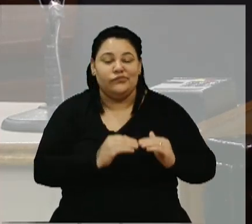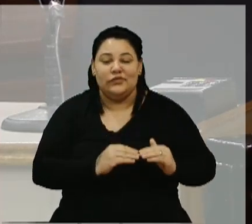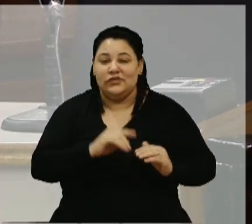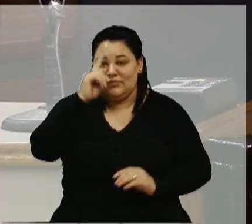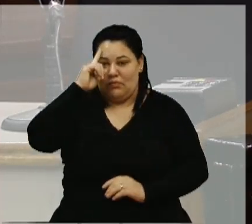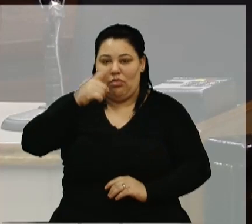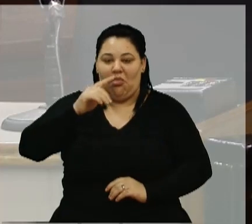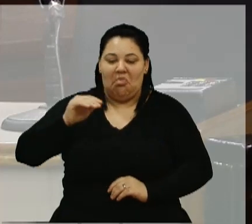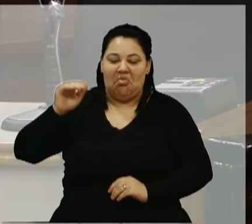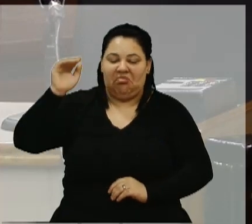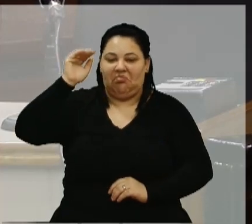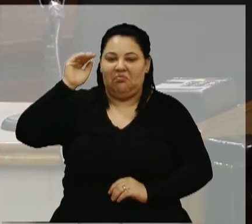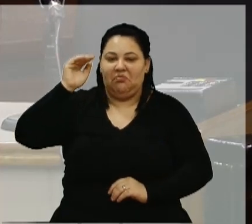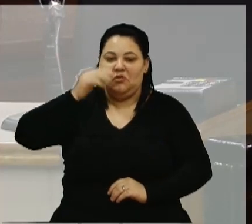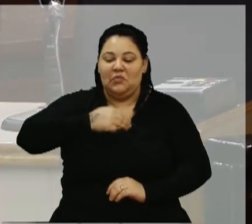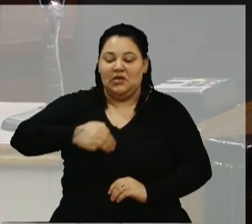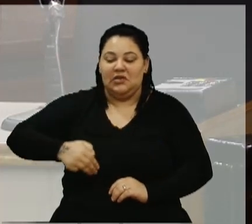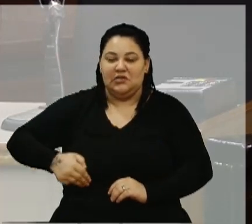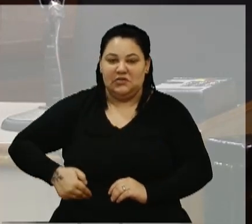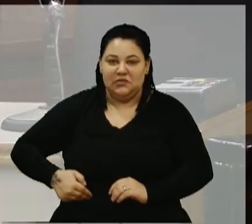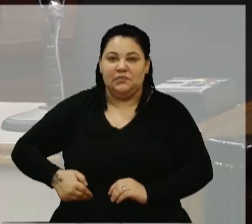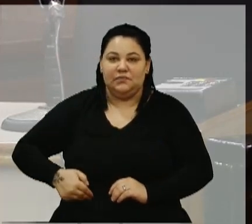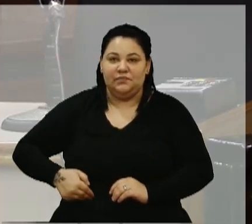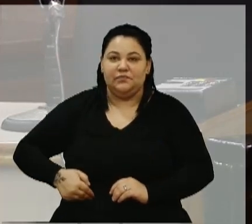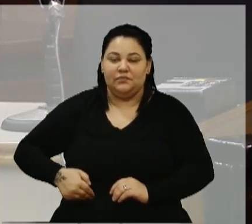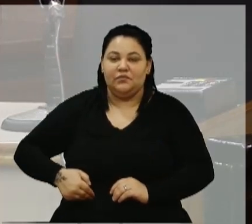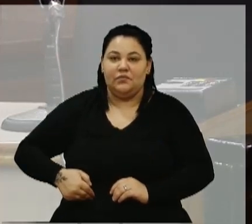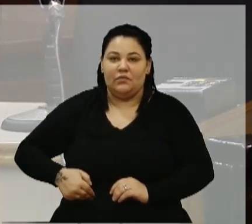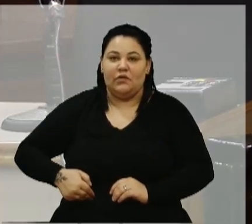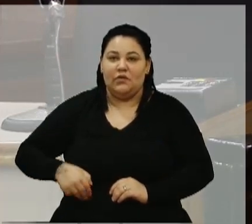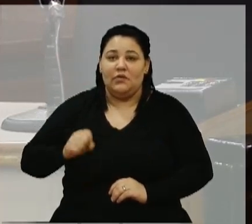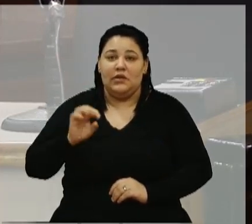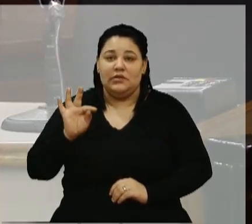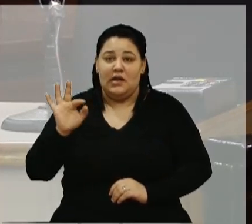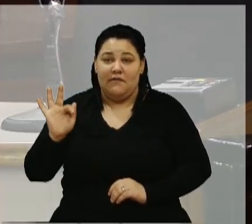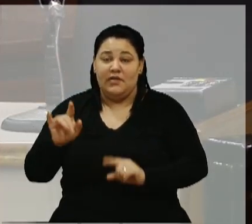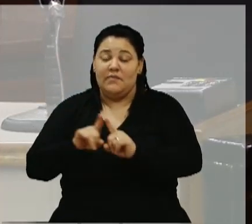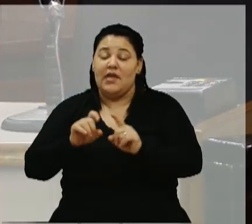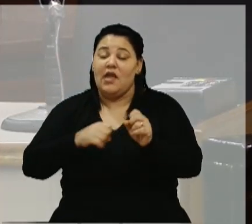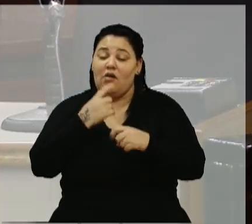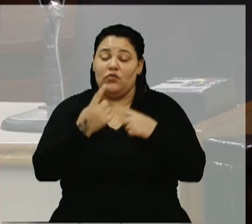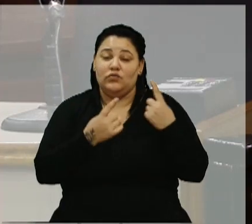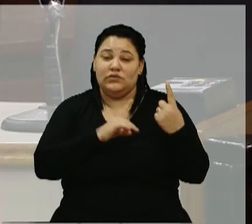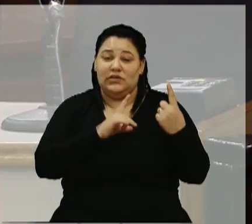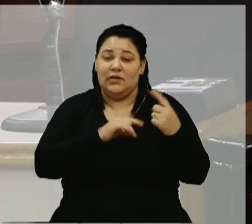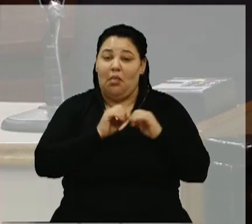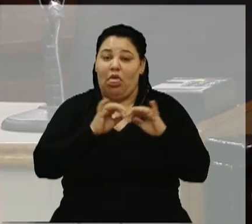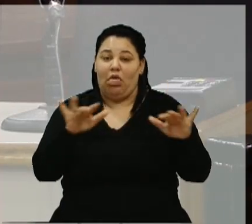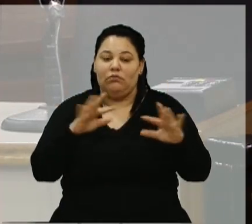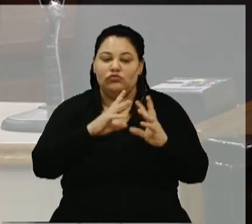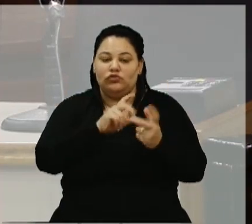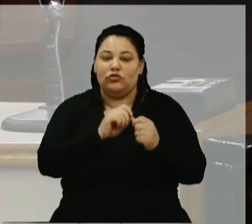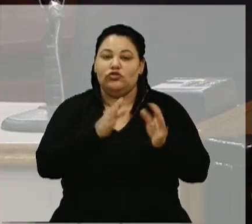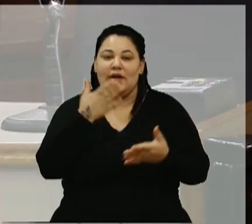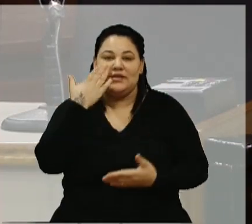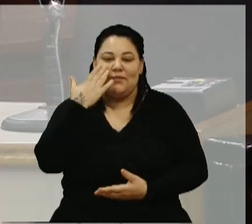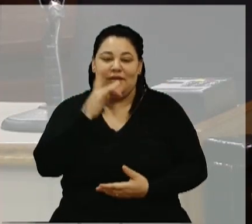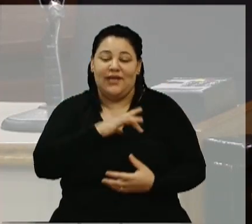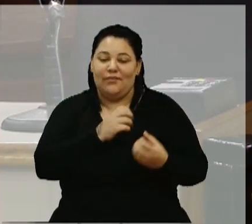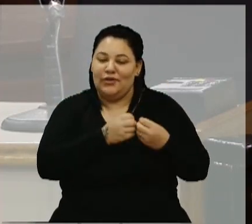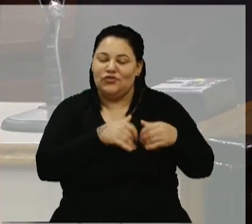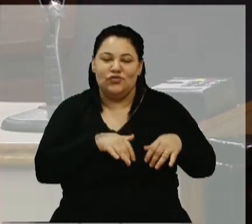do ministro Supremo do Supremo Tribunal Federal, inclusive muitos deles com repercussão mundial, trazendo